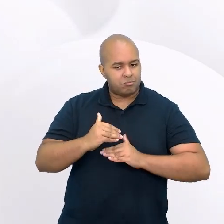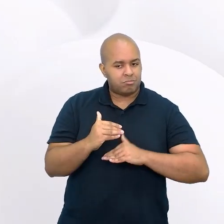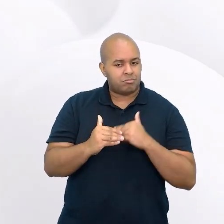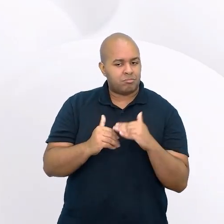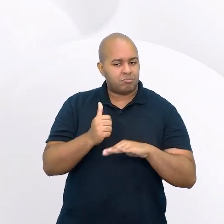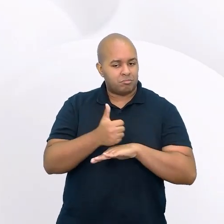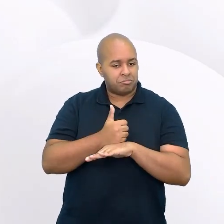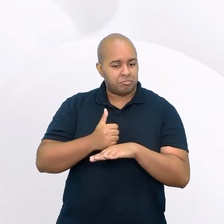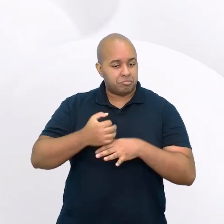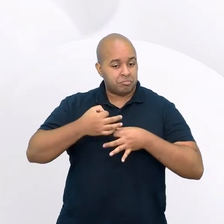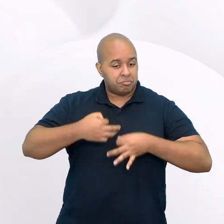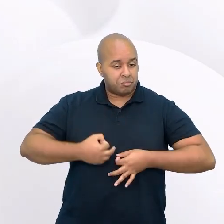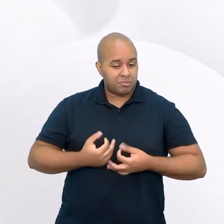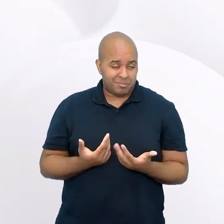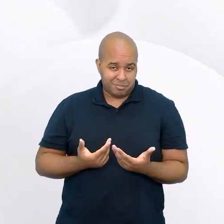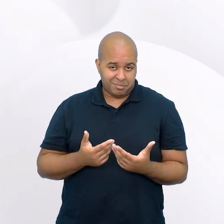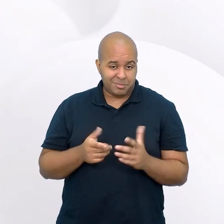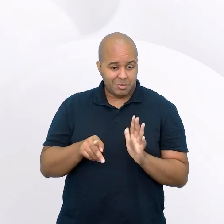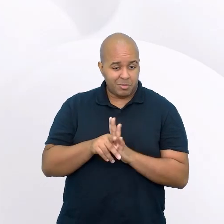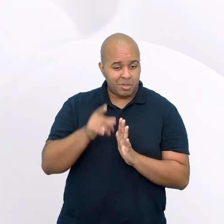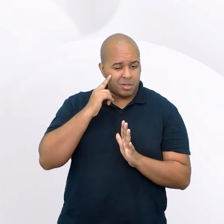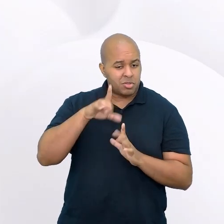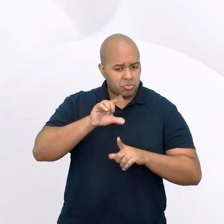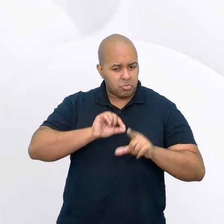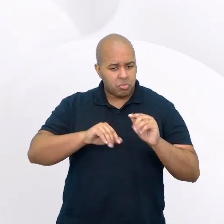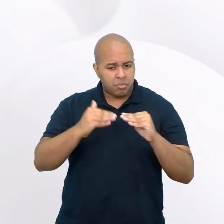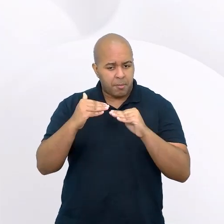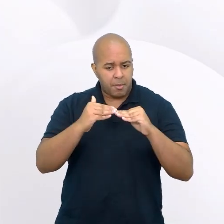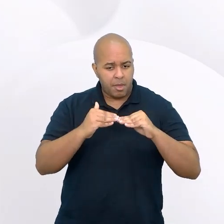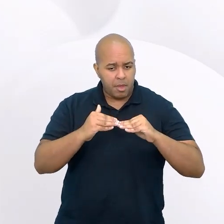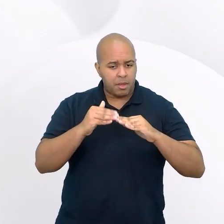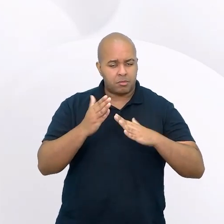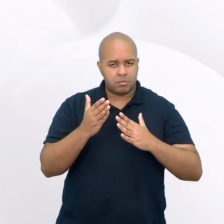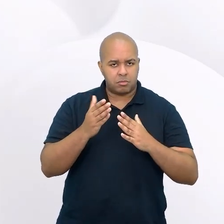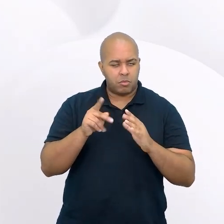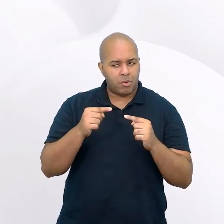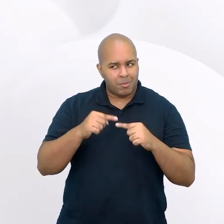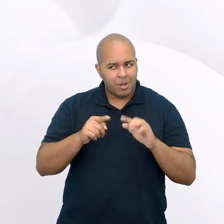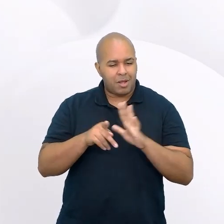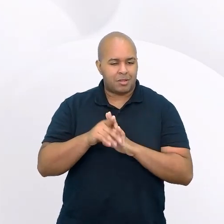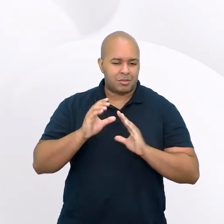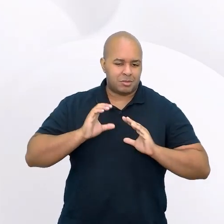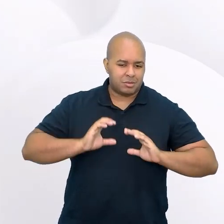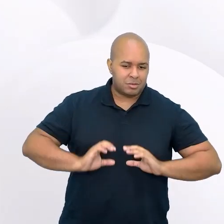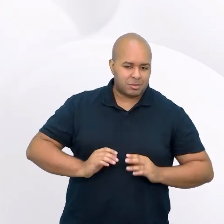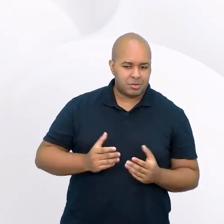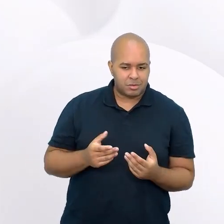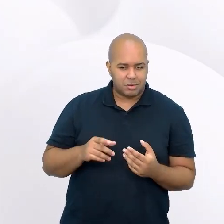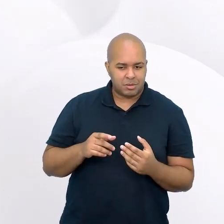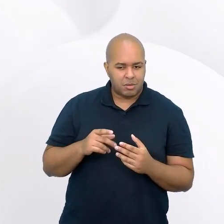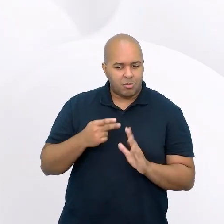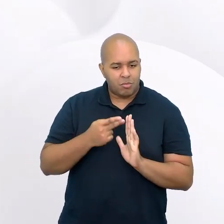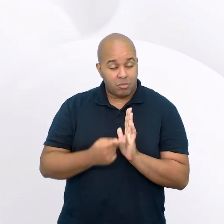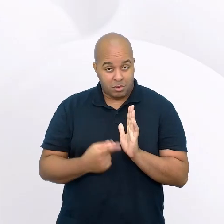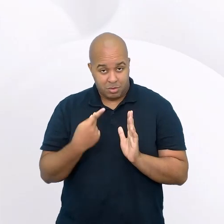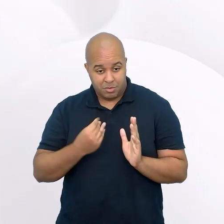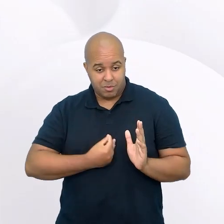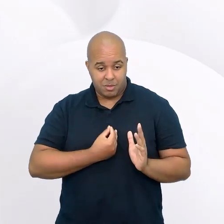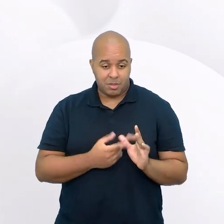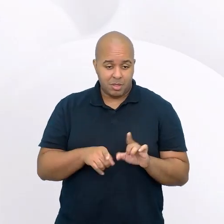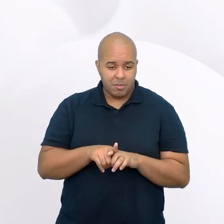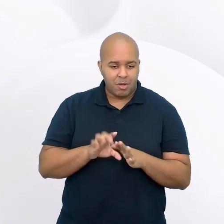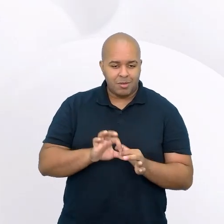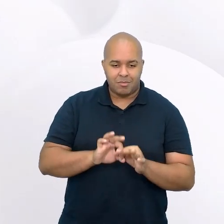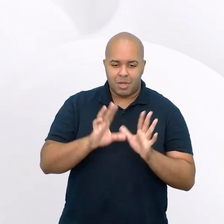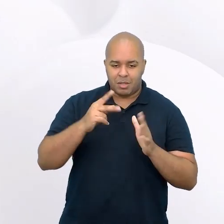e eficácia e também fazer escolhas alinhadas ao exercício da Cidadania ao seu projeto de vida